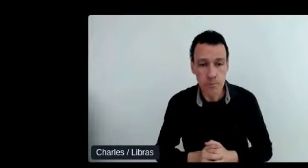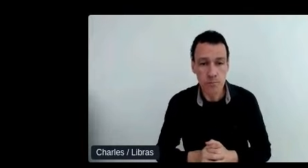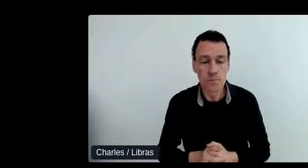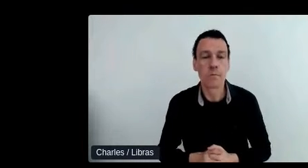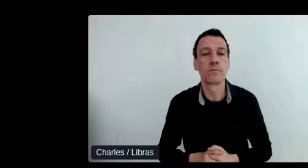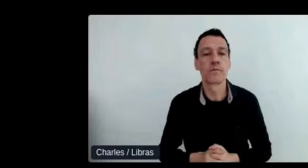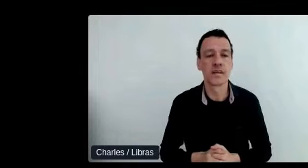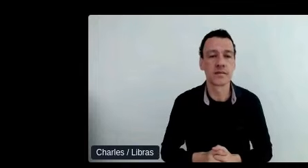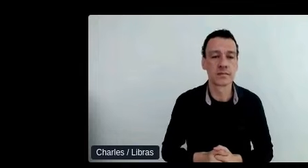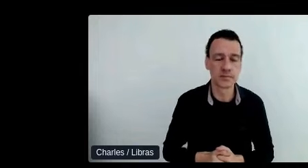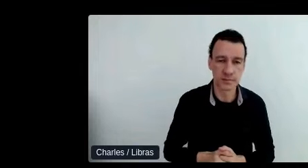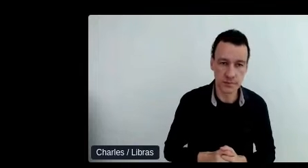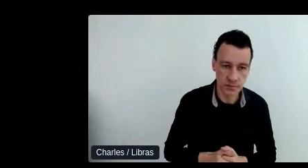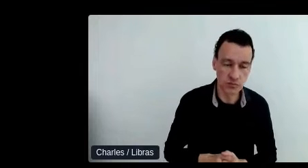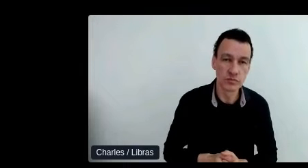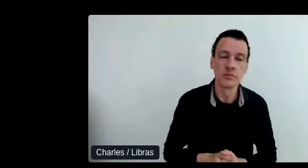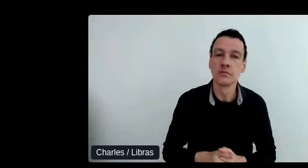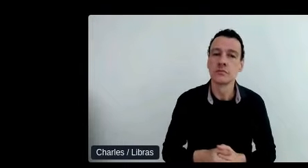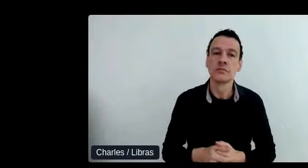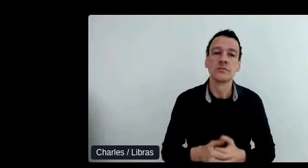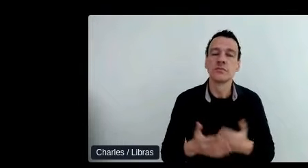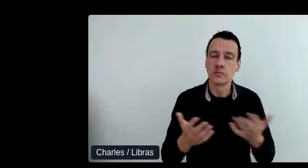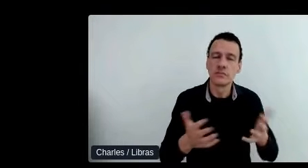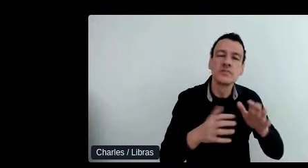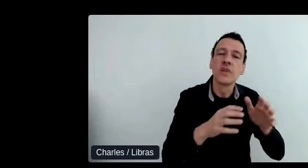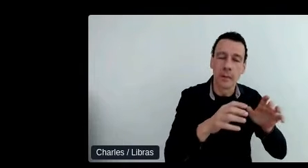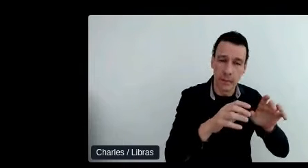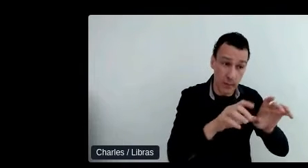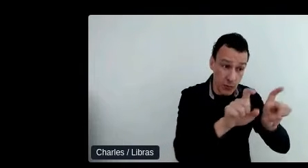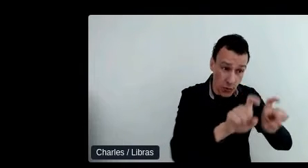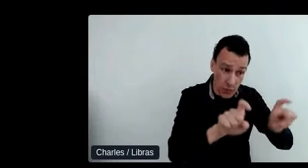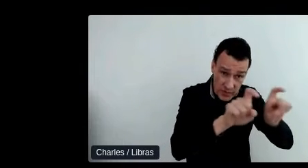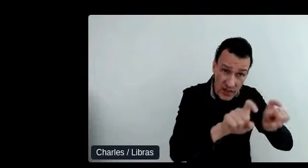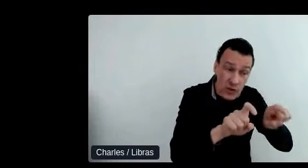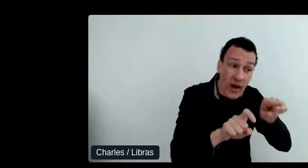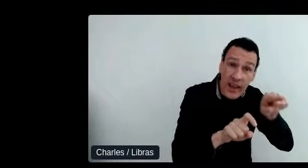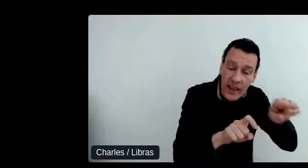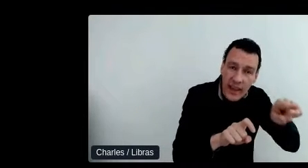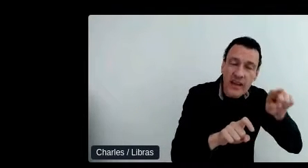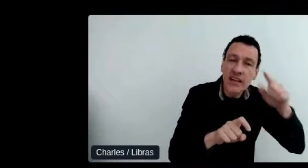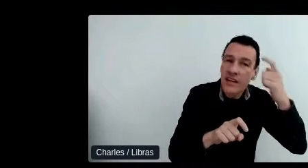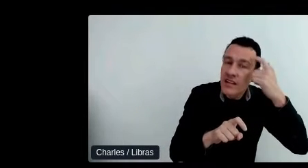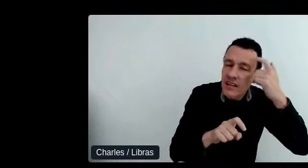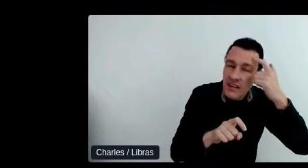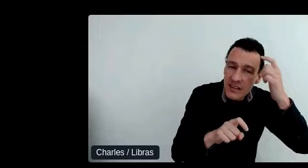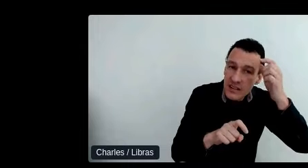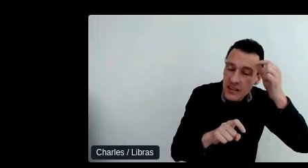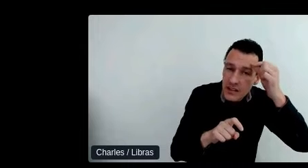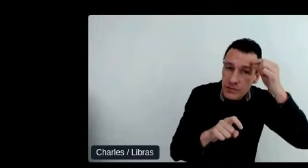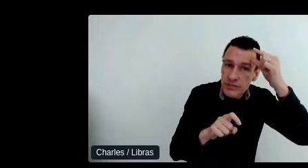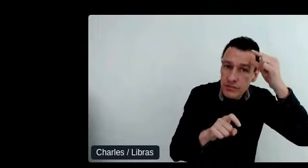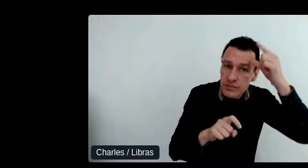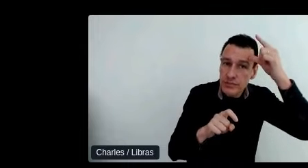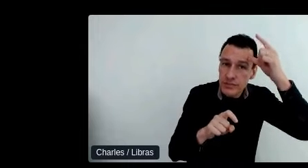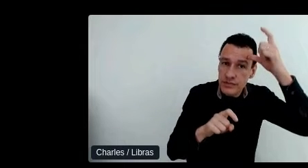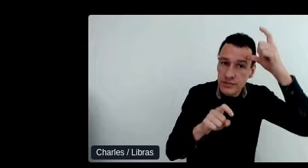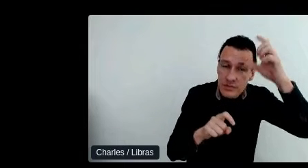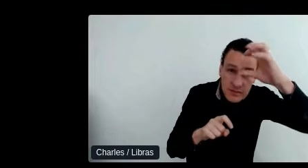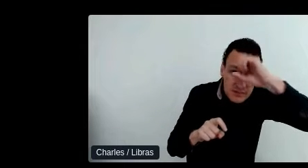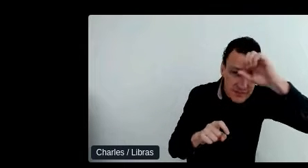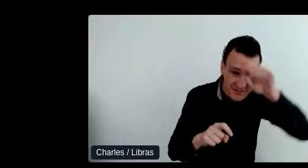Existem alguns tipos diferentes de aprendizado de máquina, inteligência artificial. O aprendizado de máquina é a base das